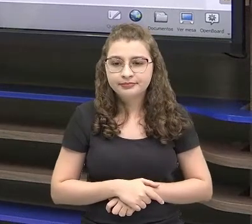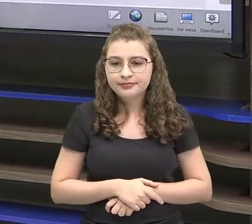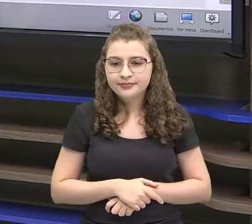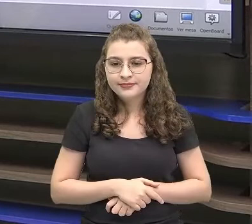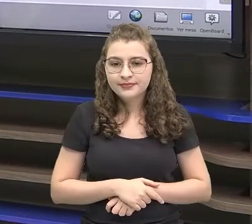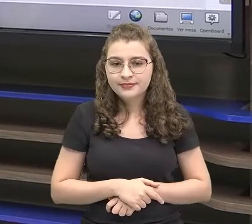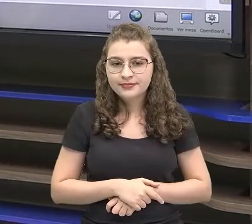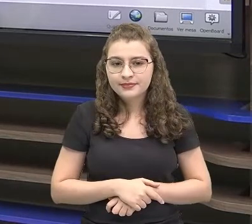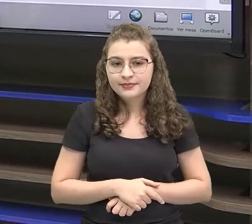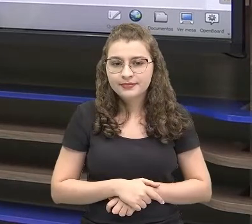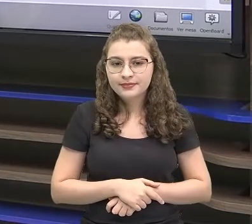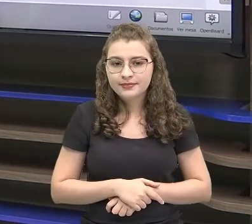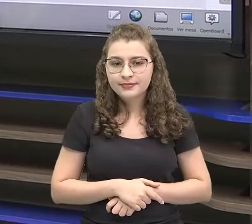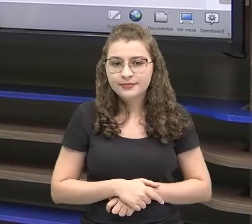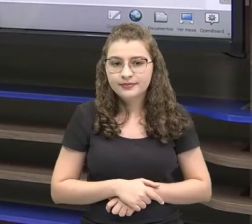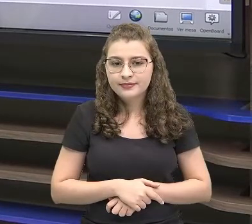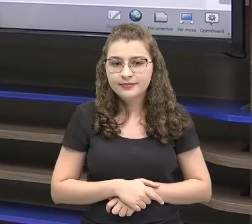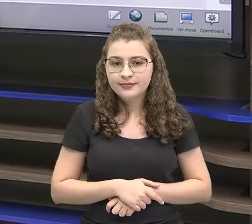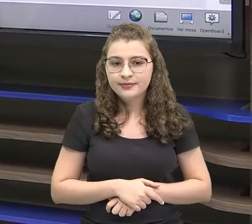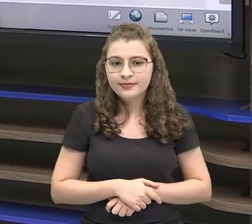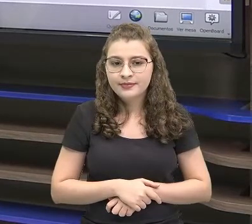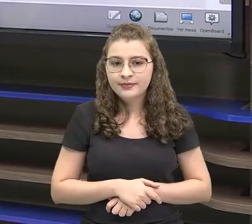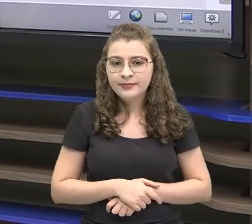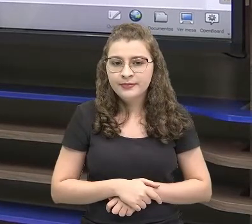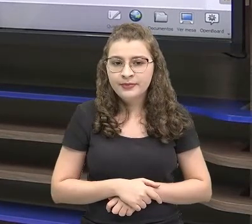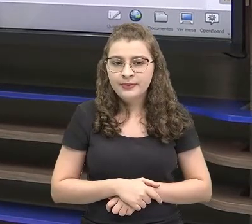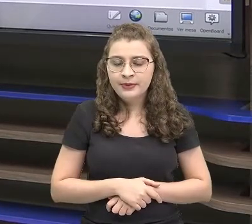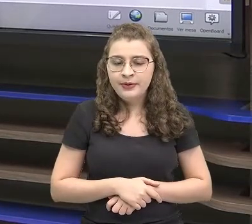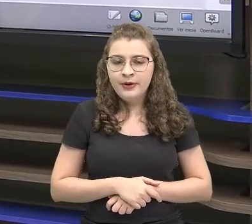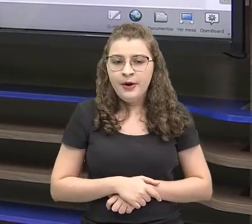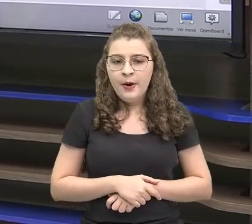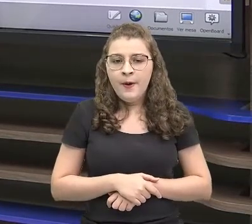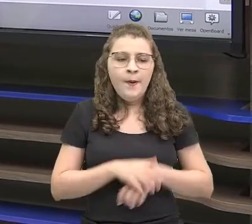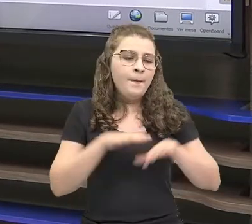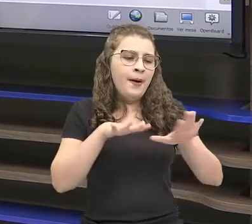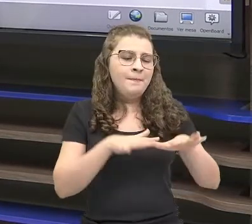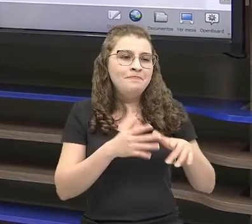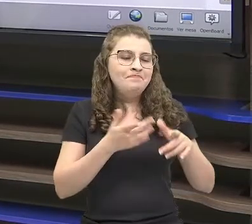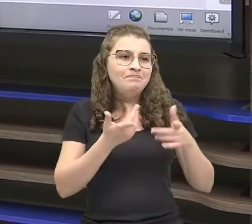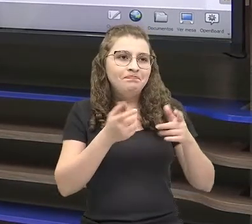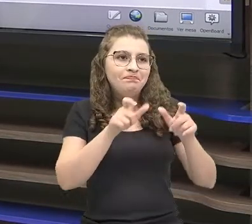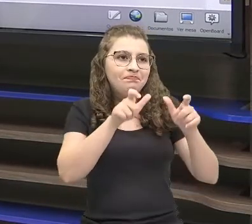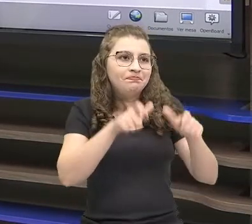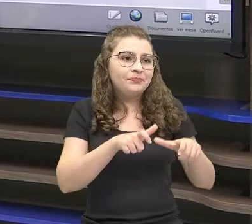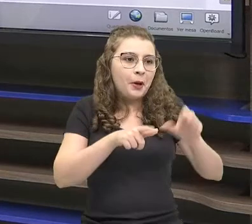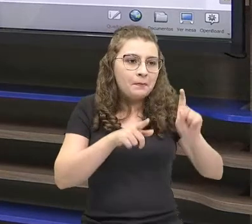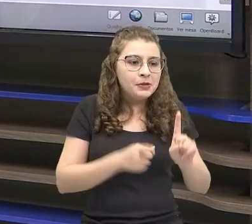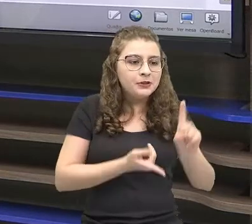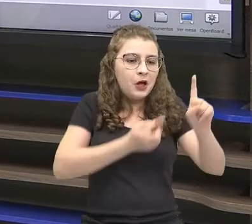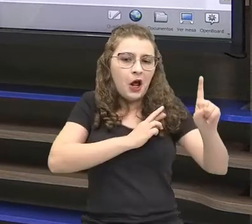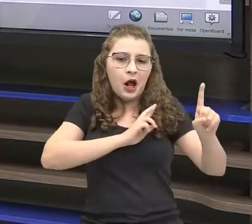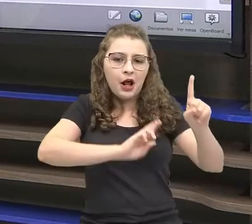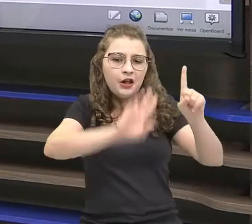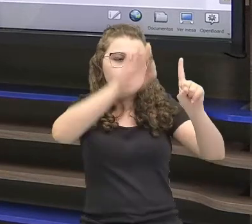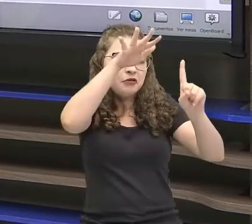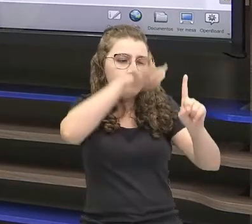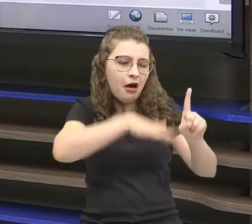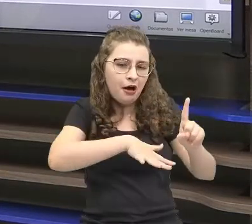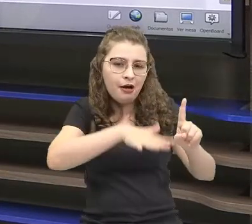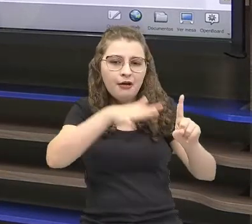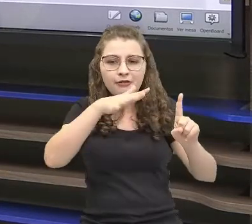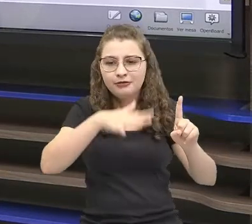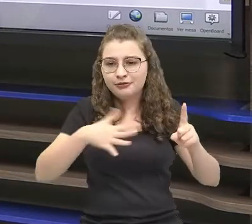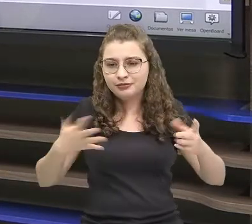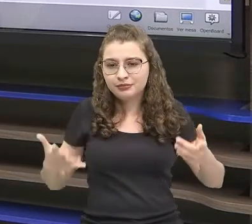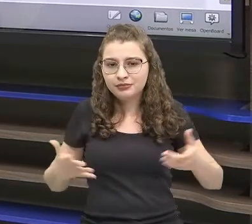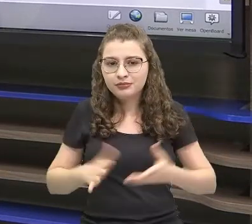havendo um levante por um messiânico, um ser messiânico que estava comandando, segundo as